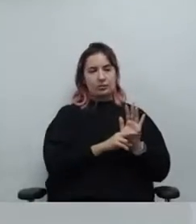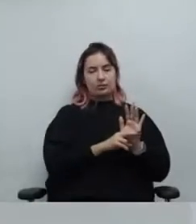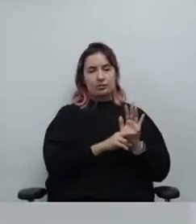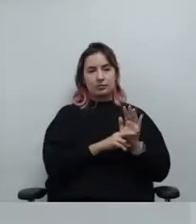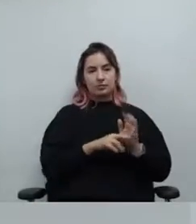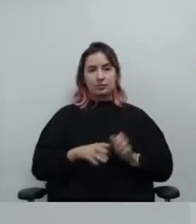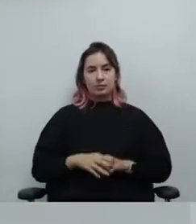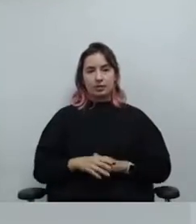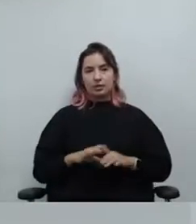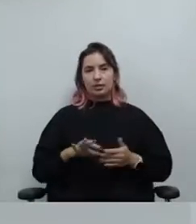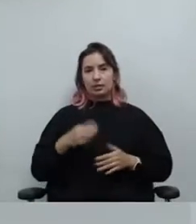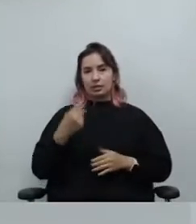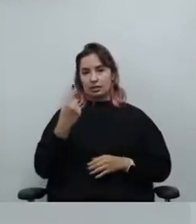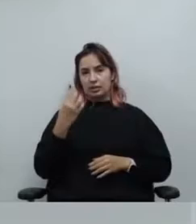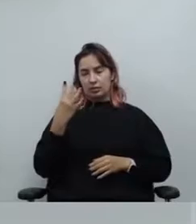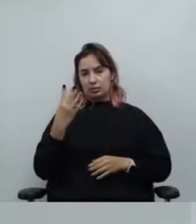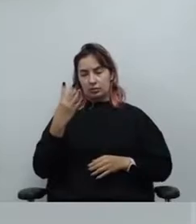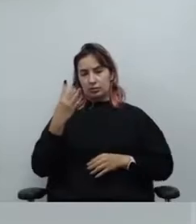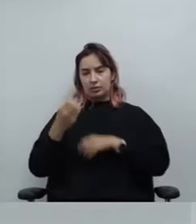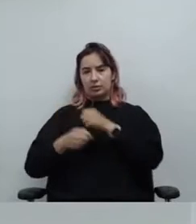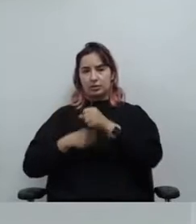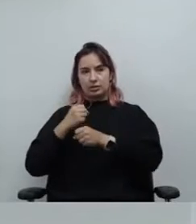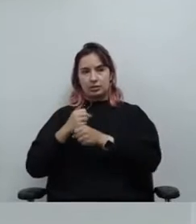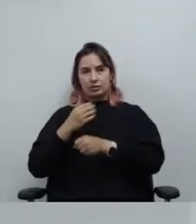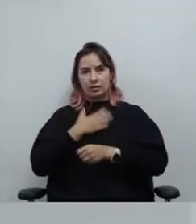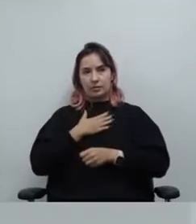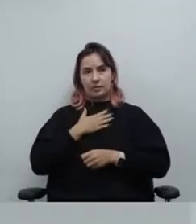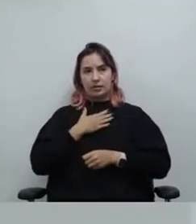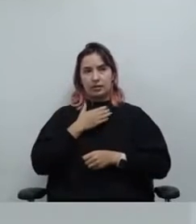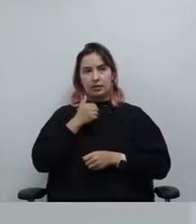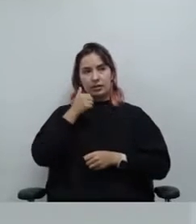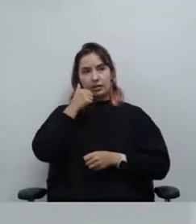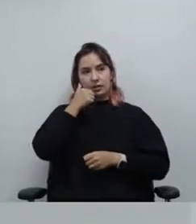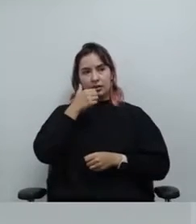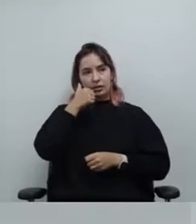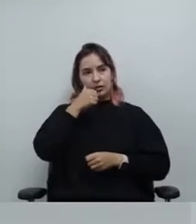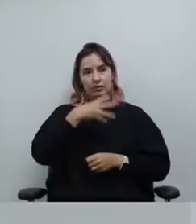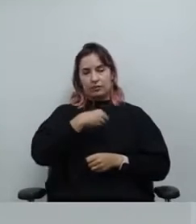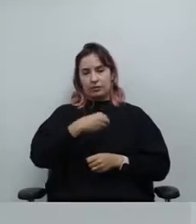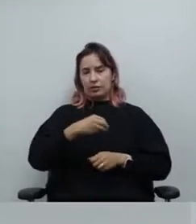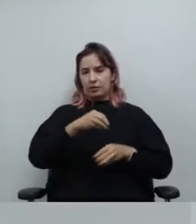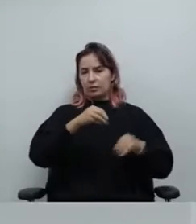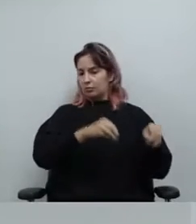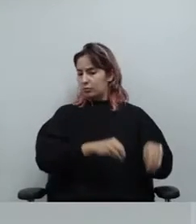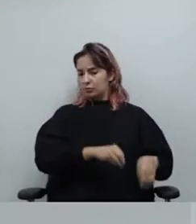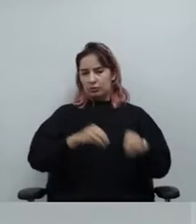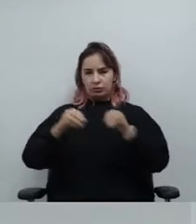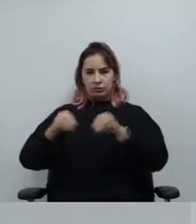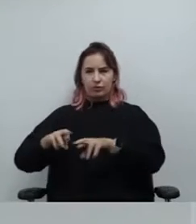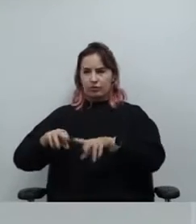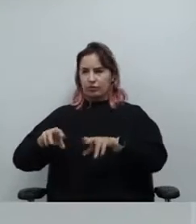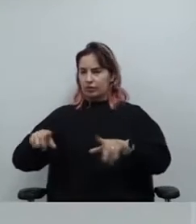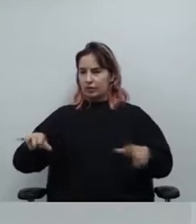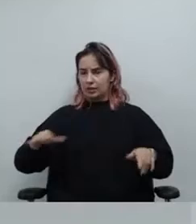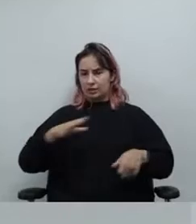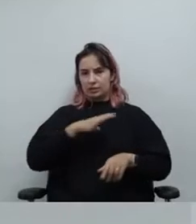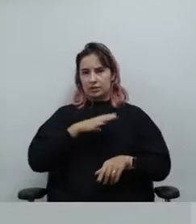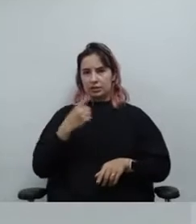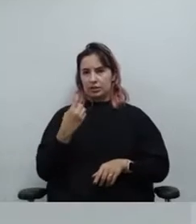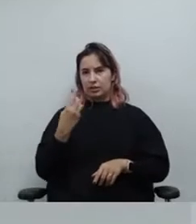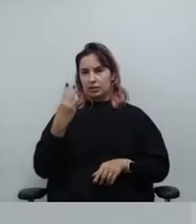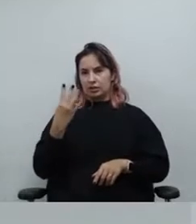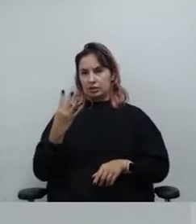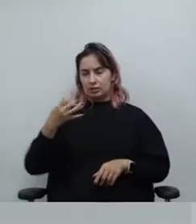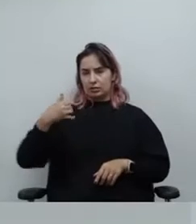isso. Nesses 14 anos, a minha filha mudou mais de 10 vezes de endereço para mais de 7 cidades, e com 14 anos